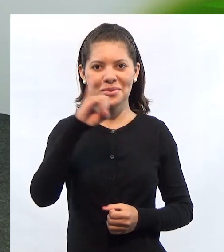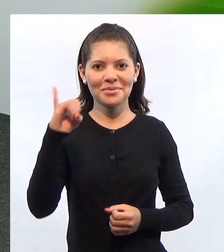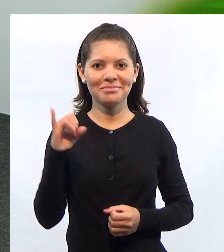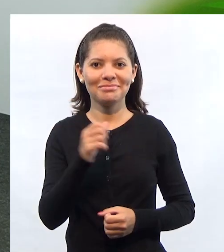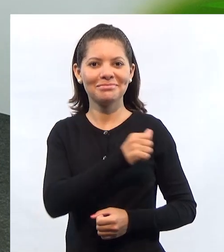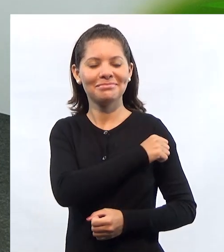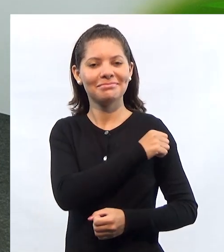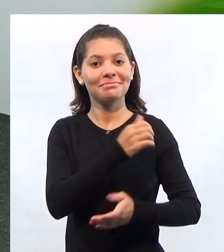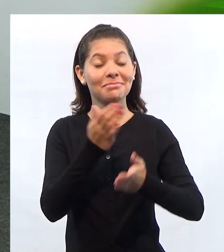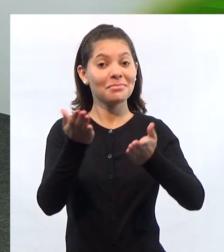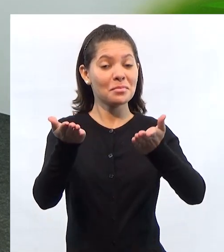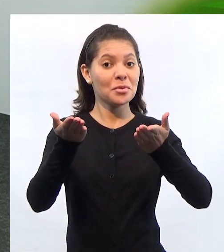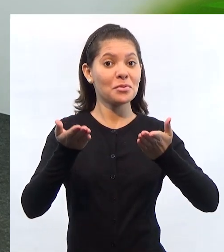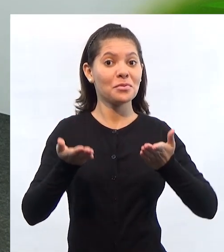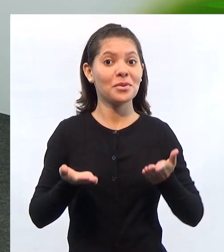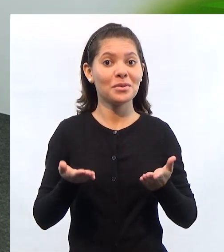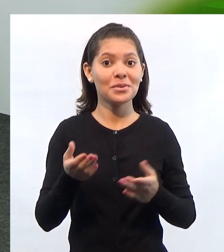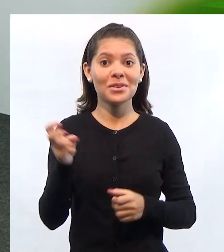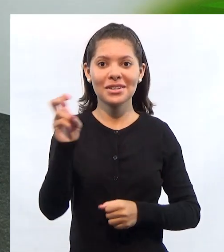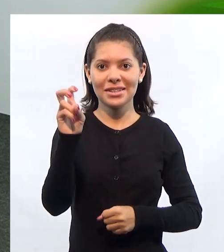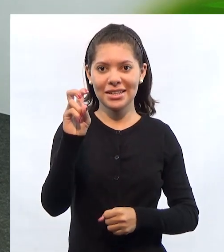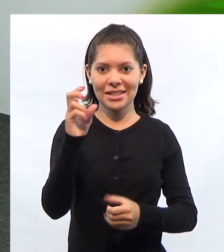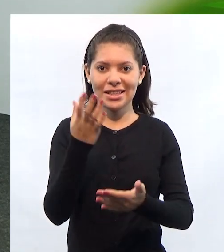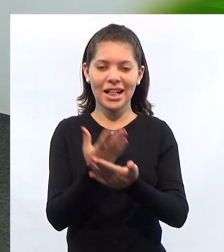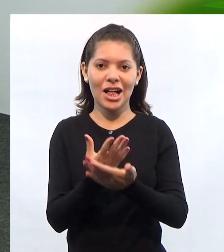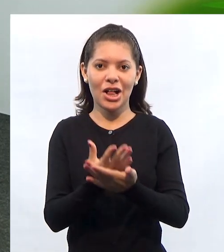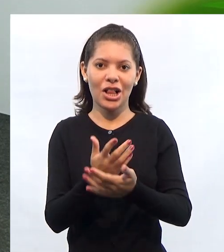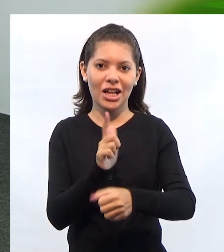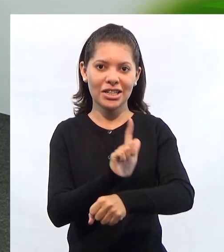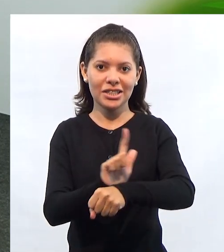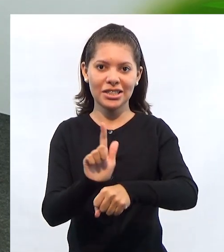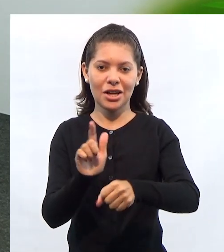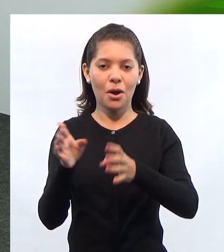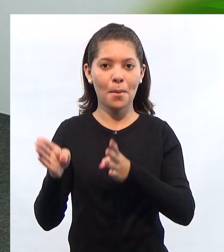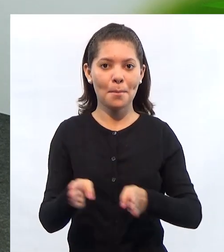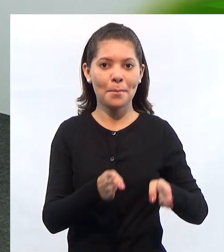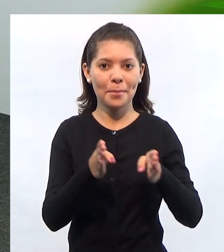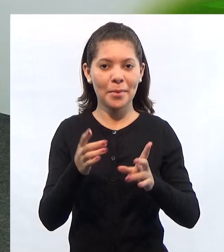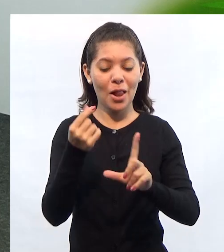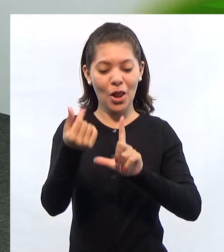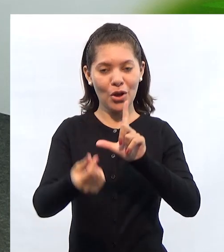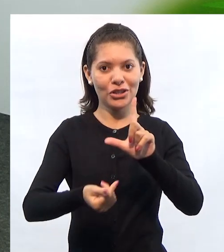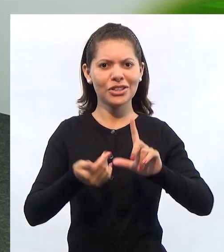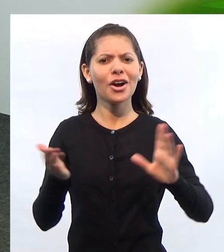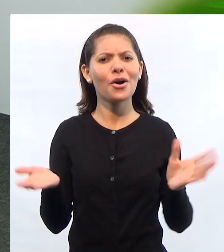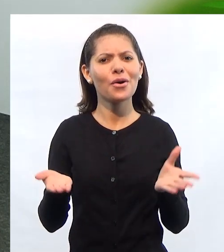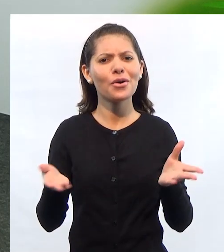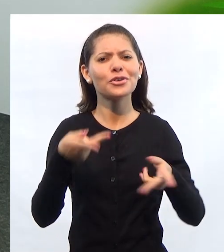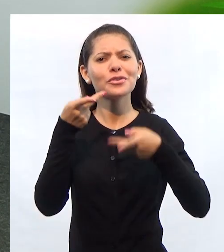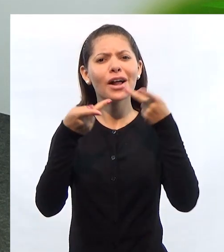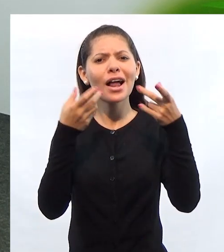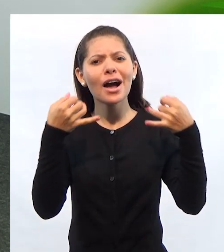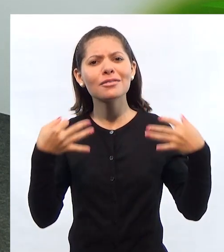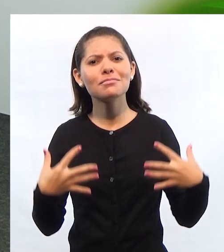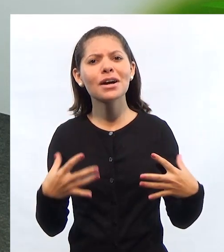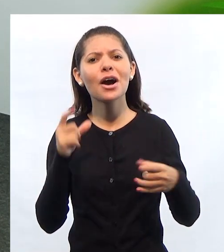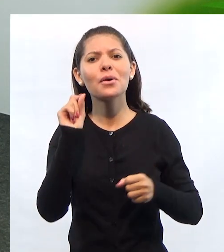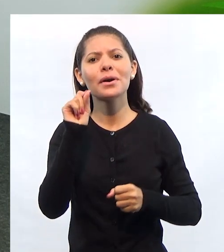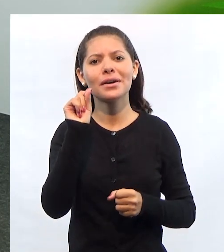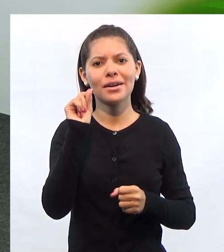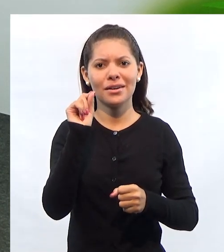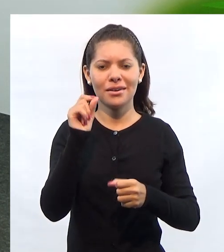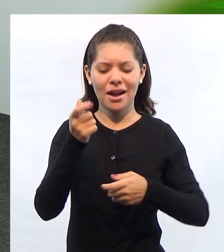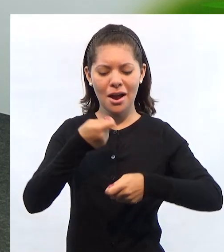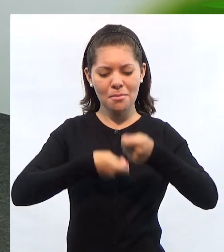Olá, alunos! Sejam bem-vindos à nossa quinta aula de Gestão da Produção e Logística. Hoje nós vamos falar um pouco